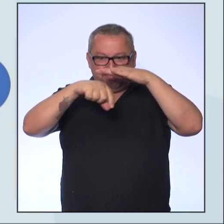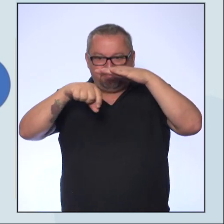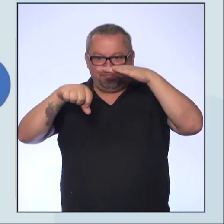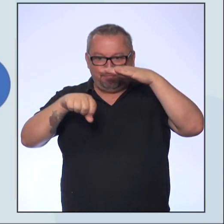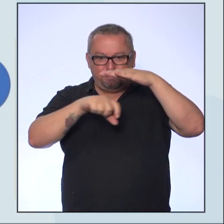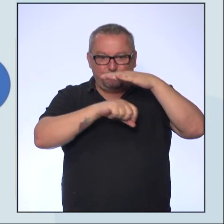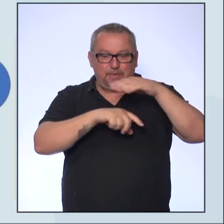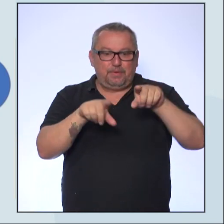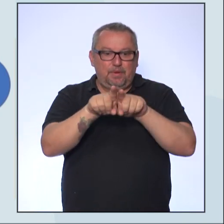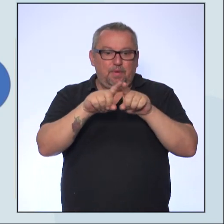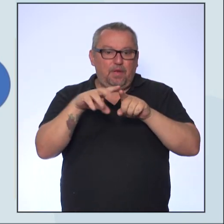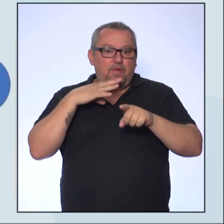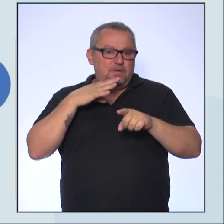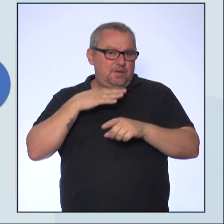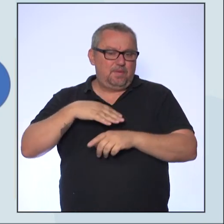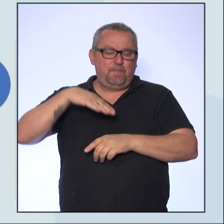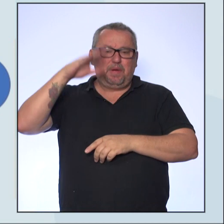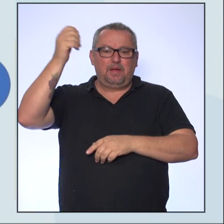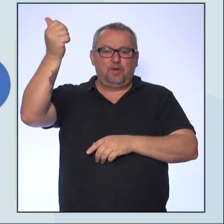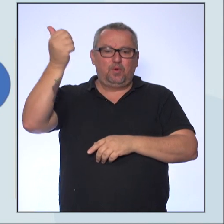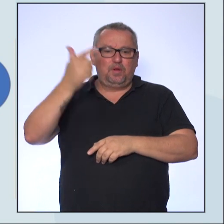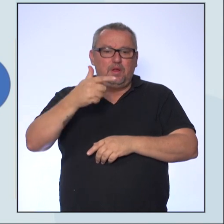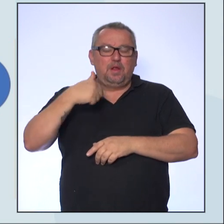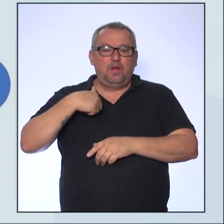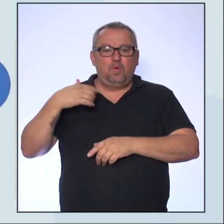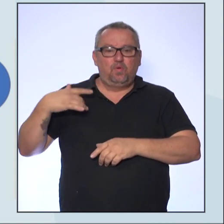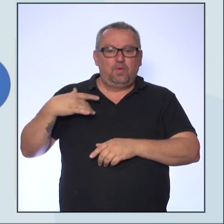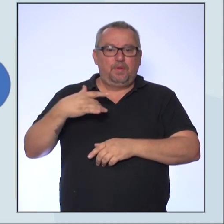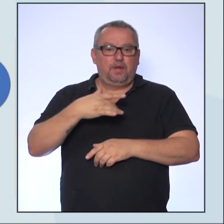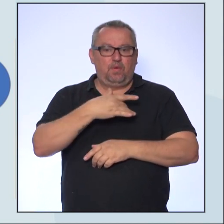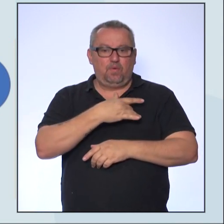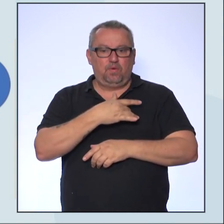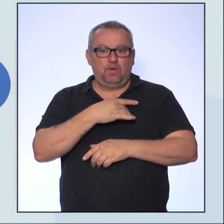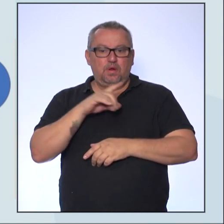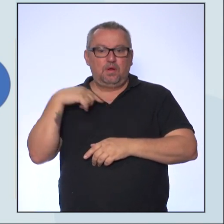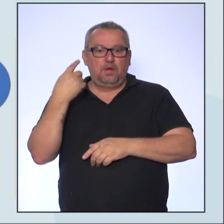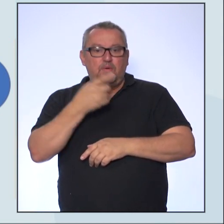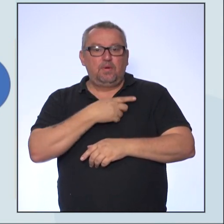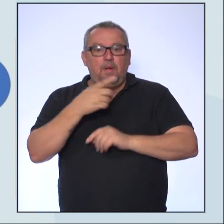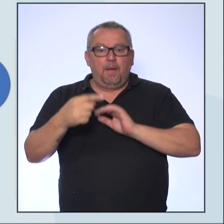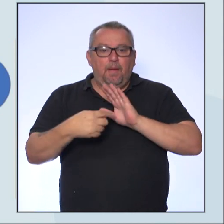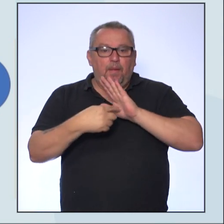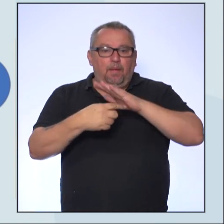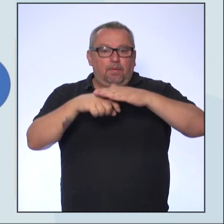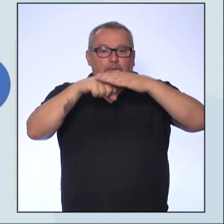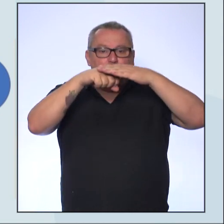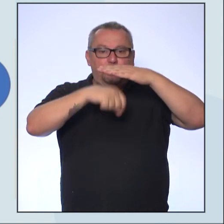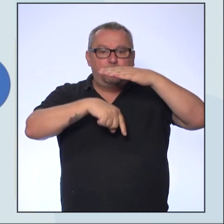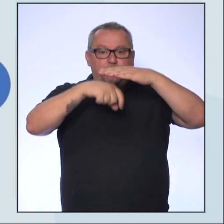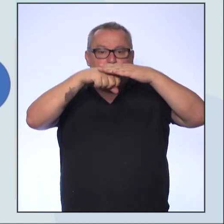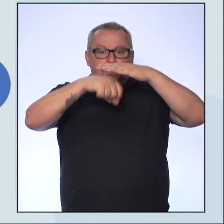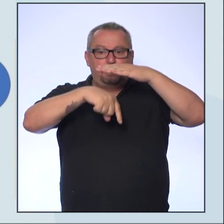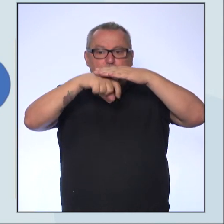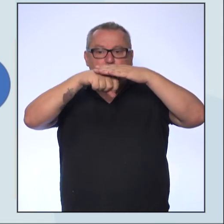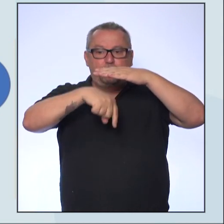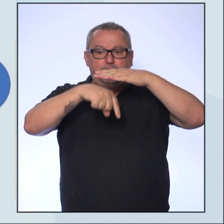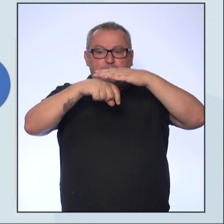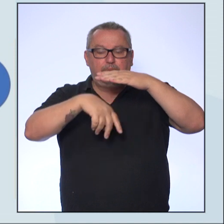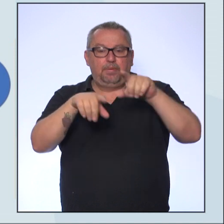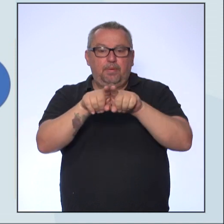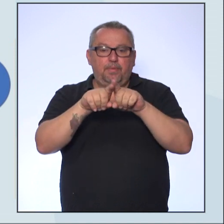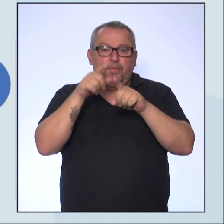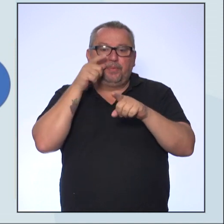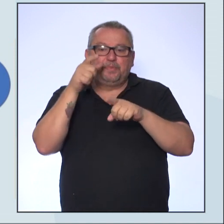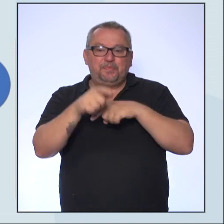pouco mais do que eu sobre a ideia de saúde, né? Hum. Então, nós apresentamos esse fluxograma, e desse fluxograma, se vocês